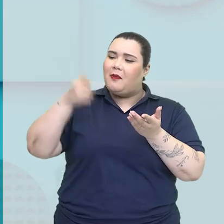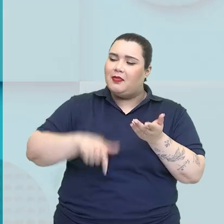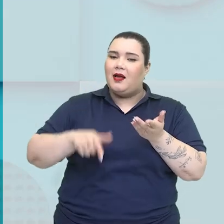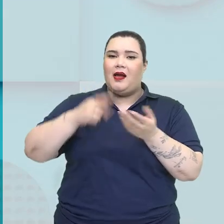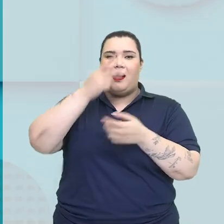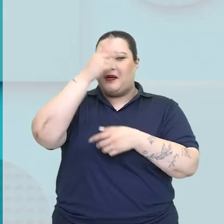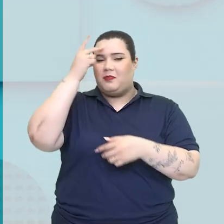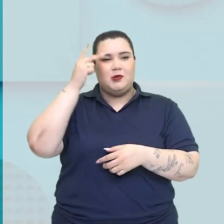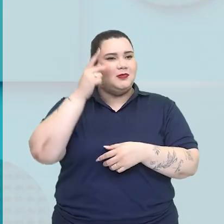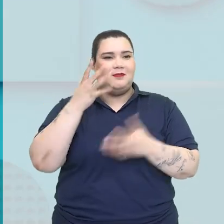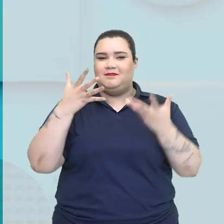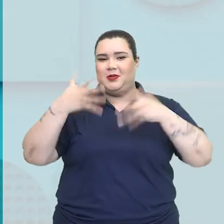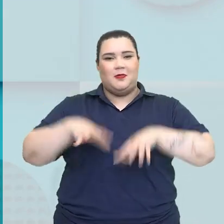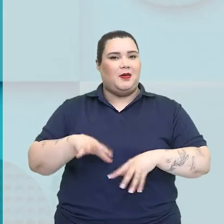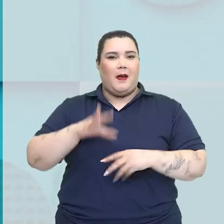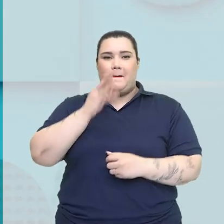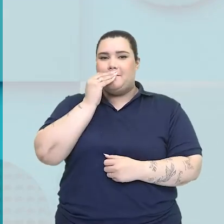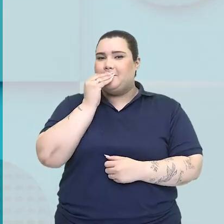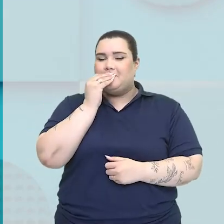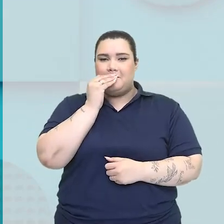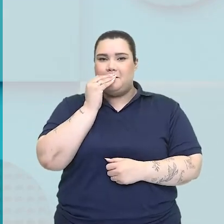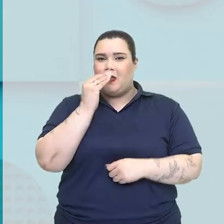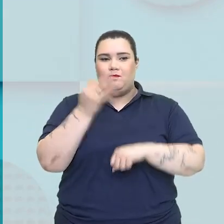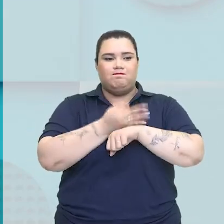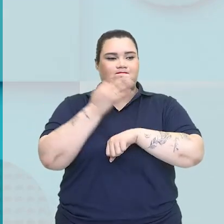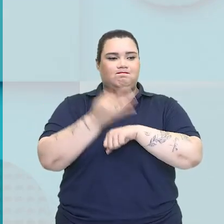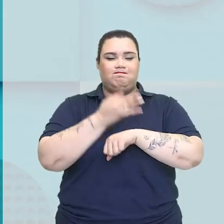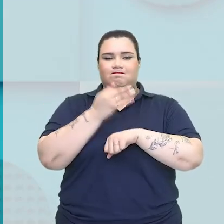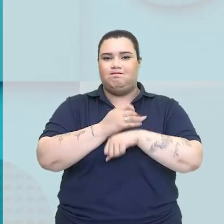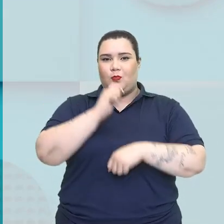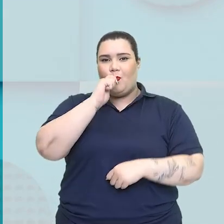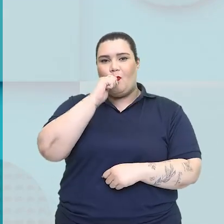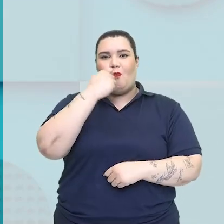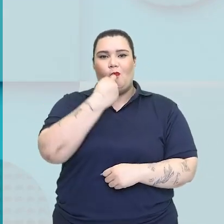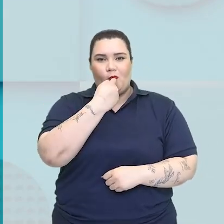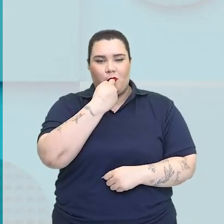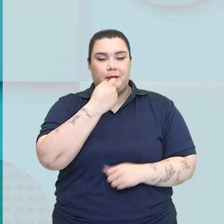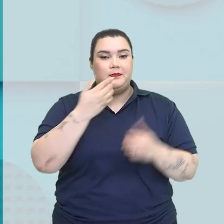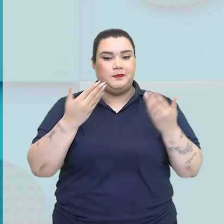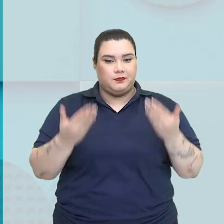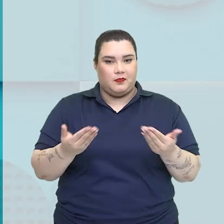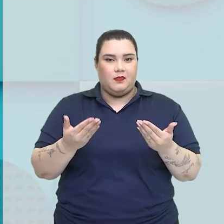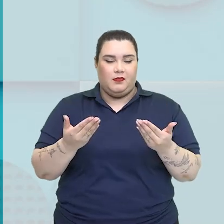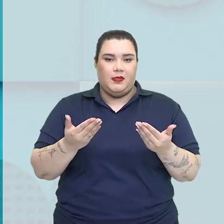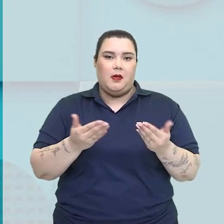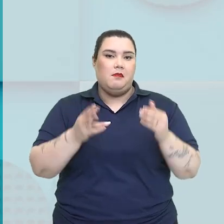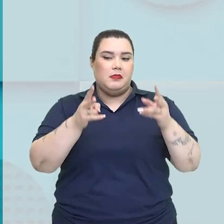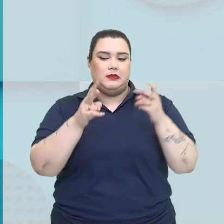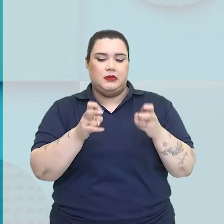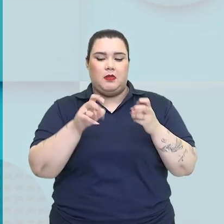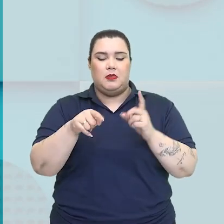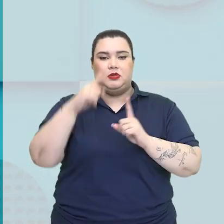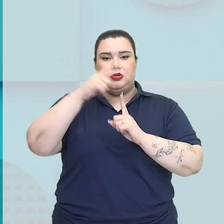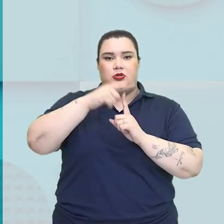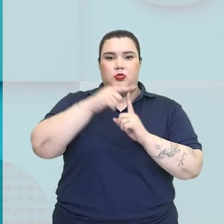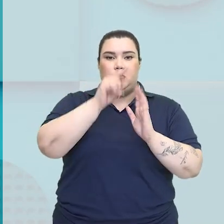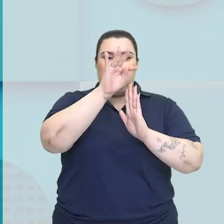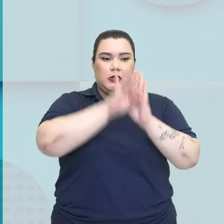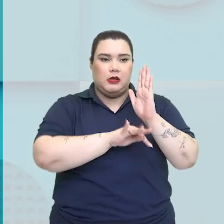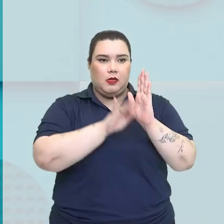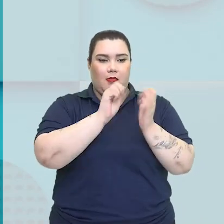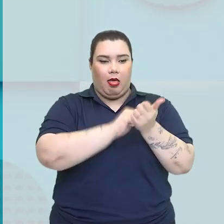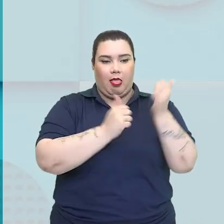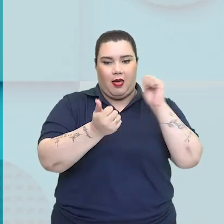quer contar de jeito nenhum, tá? Então, esse tipo de coisa que lá quando você for escrever, você